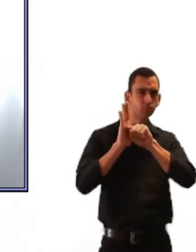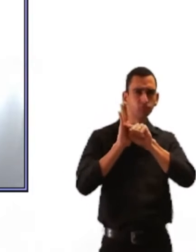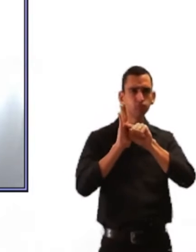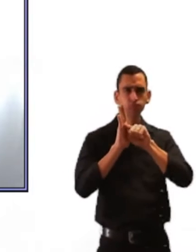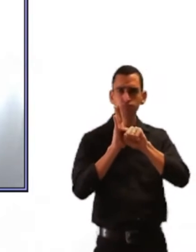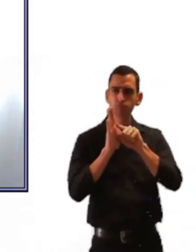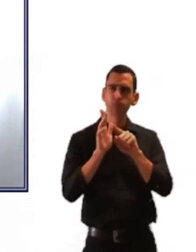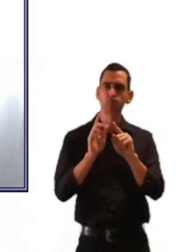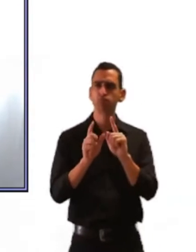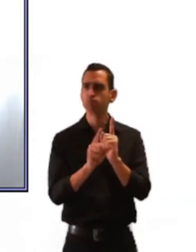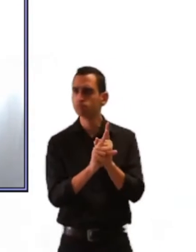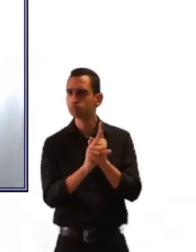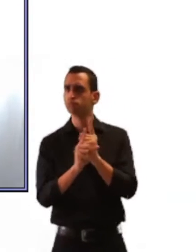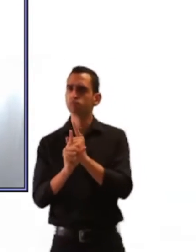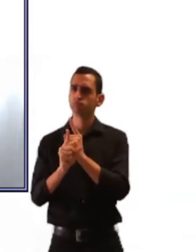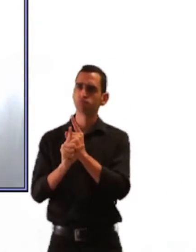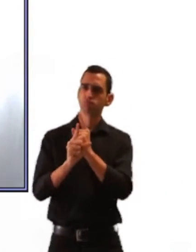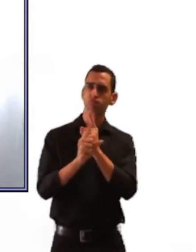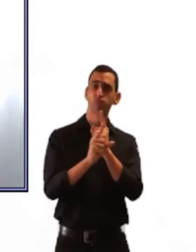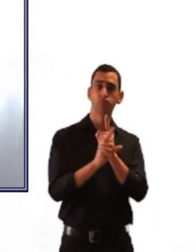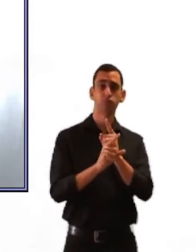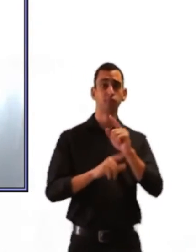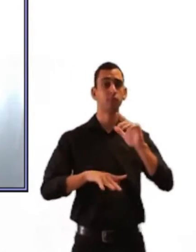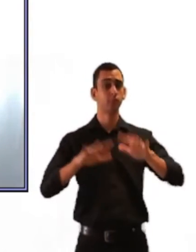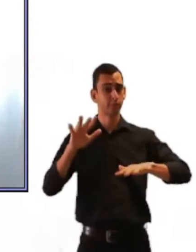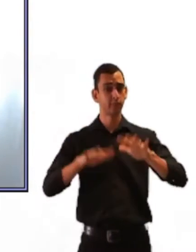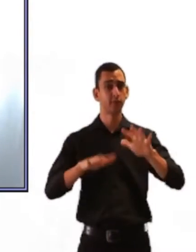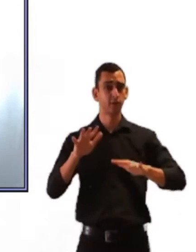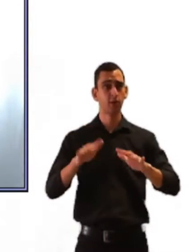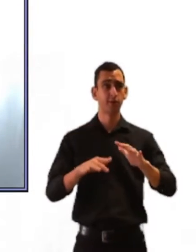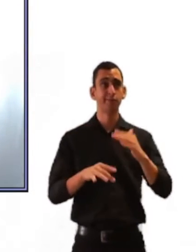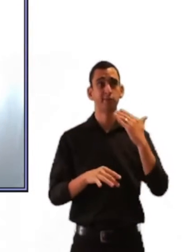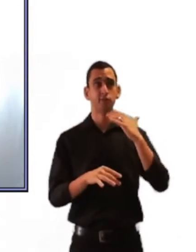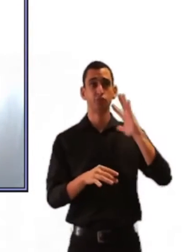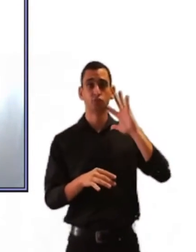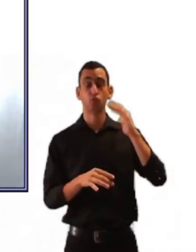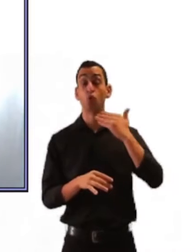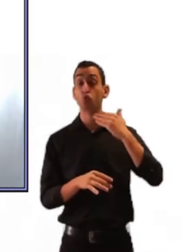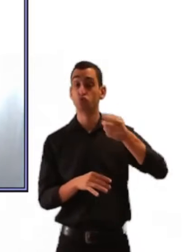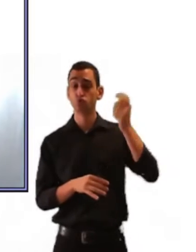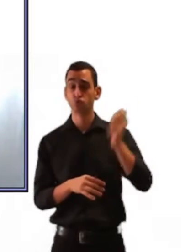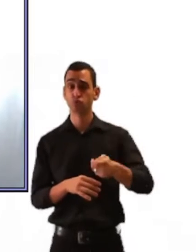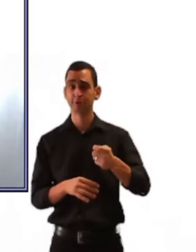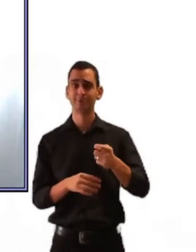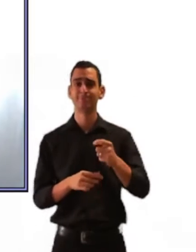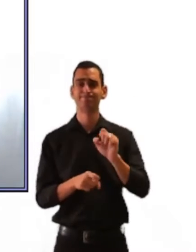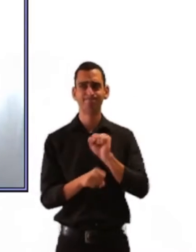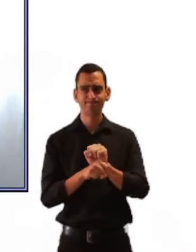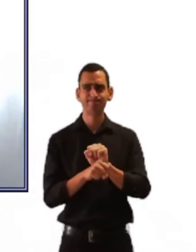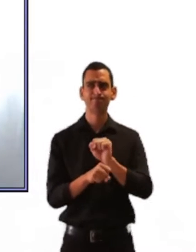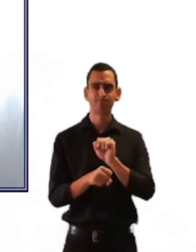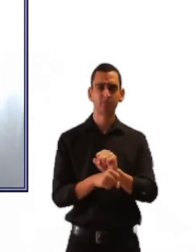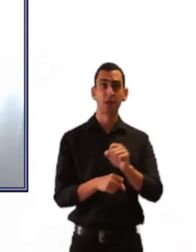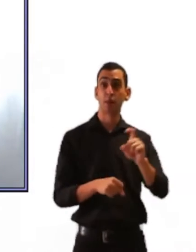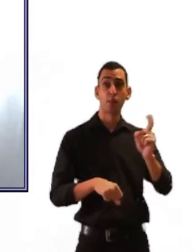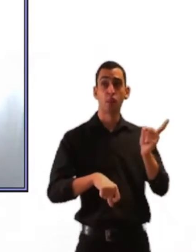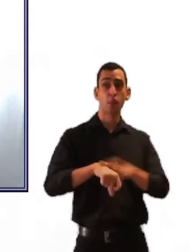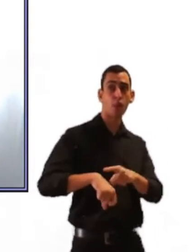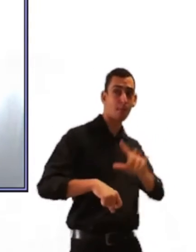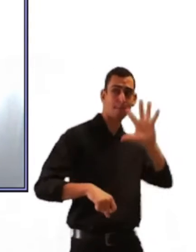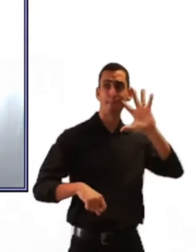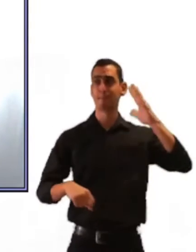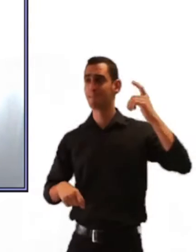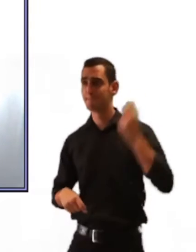deliberativa. É aqueles casos que eu costumo brincar em que o juiz tem que dormir com o problema. Né, porque não dá para ele tomar uma decisão intuitiva ali, uma